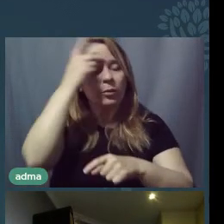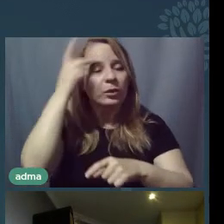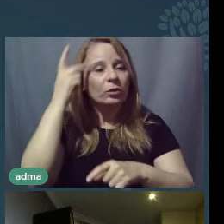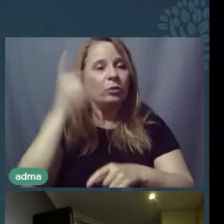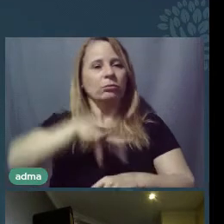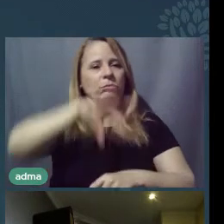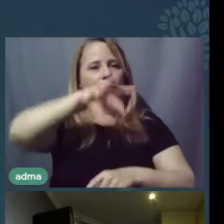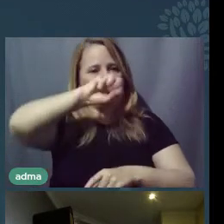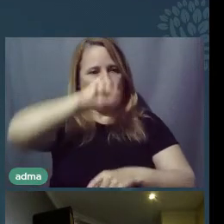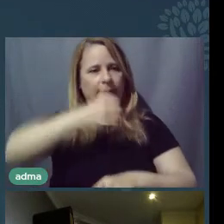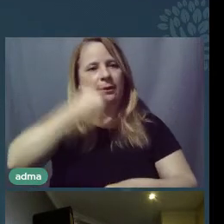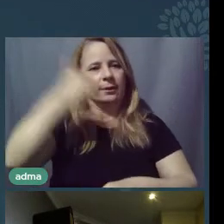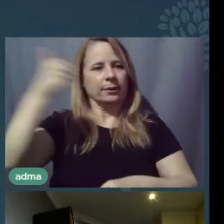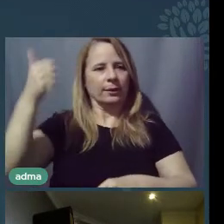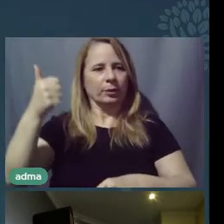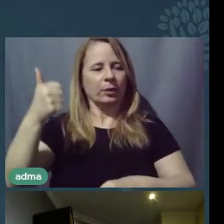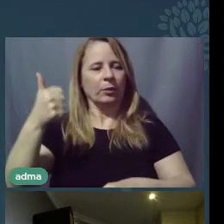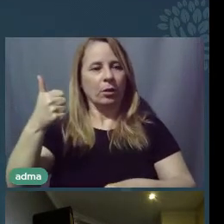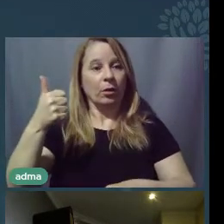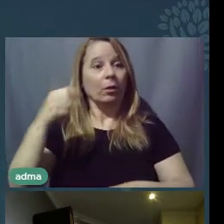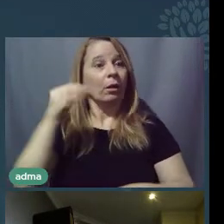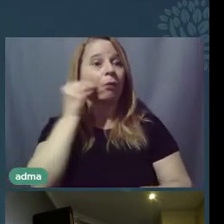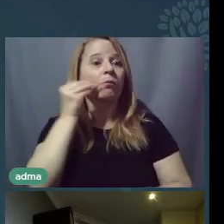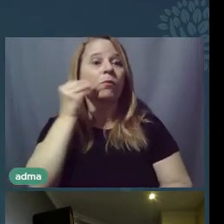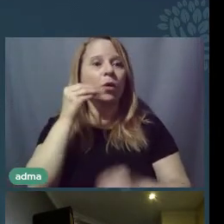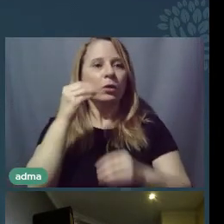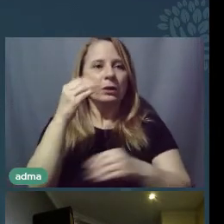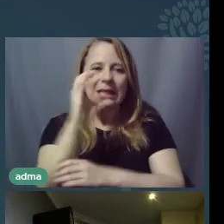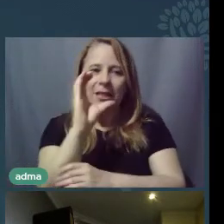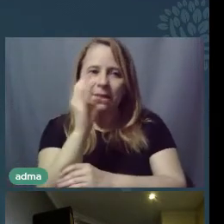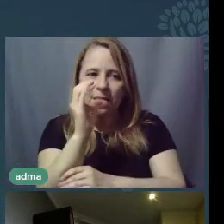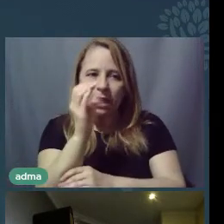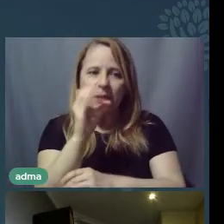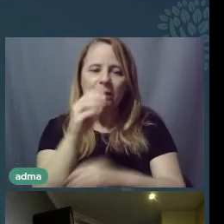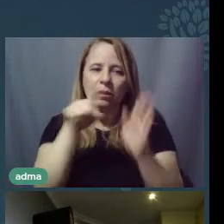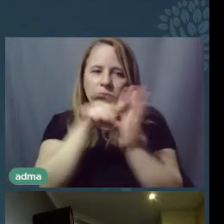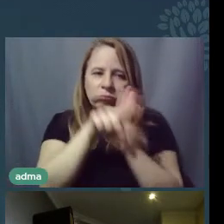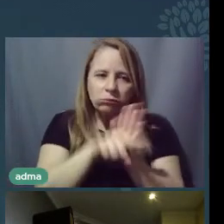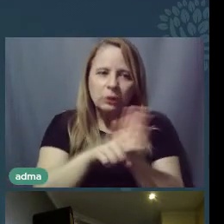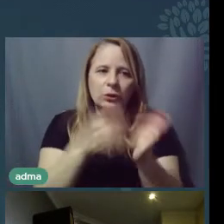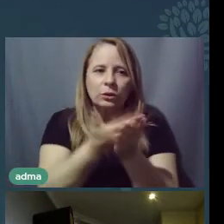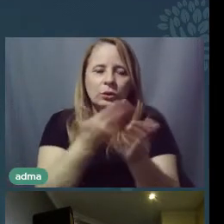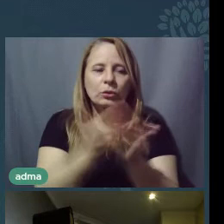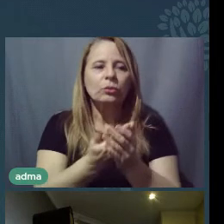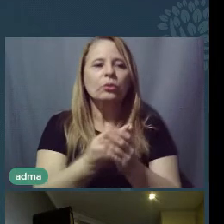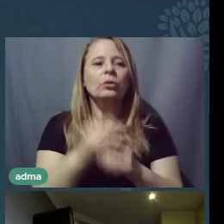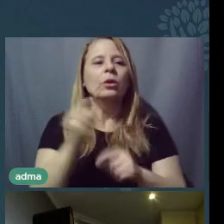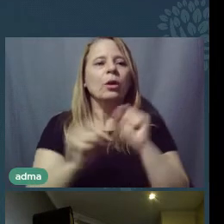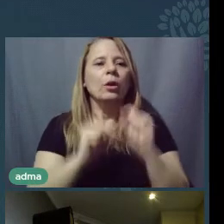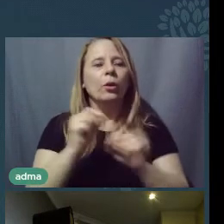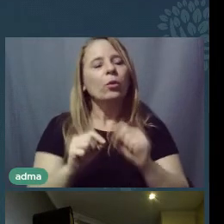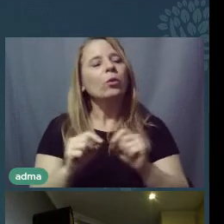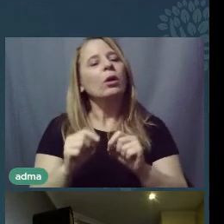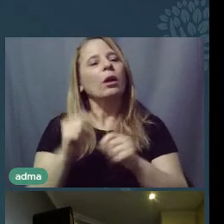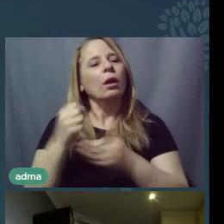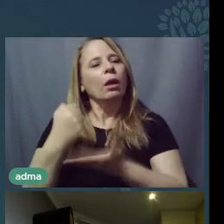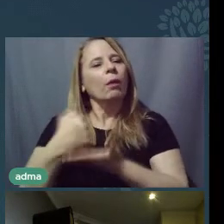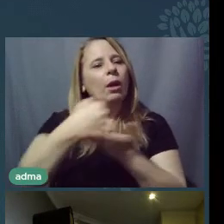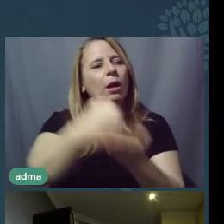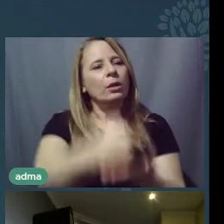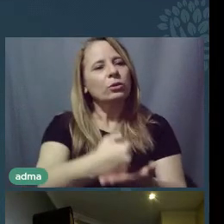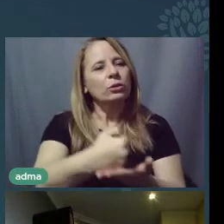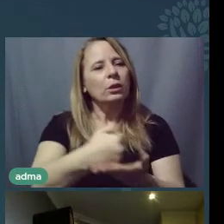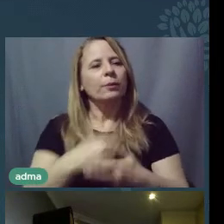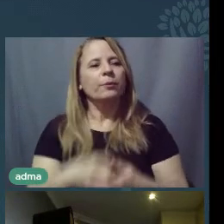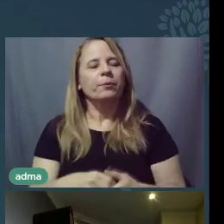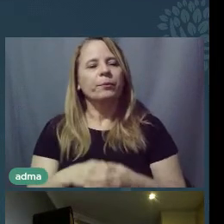respiratório, né, e a evidência científica vem aparecendo, mostrando ser uma tendência.